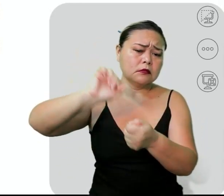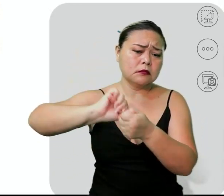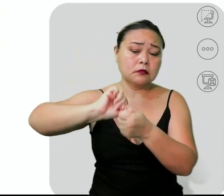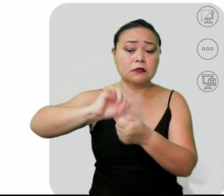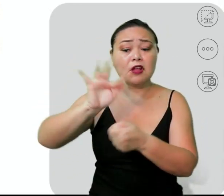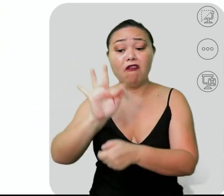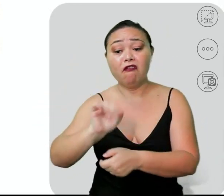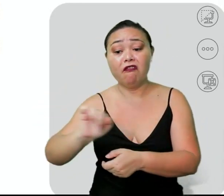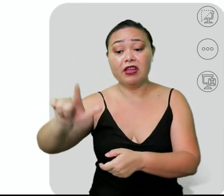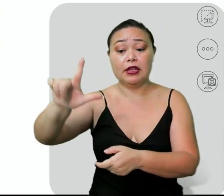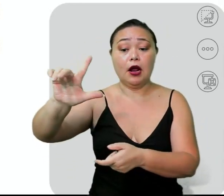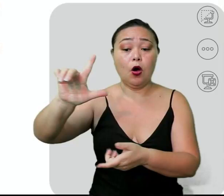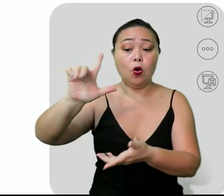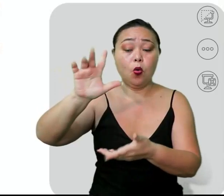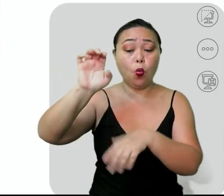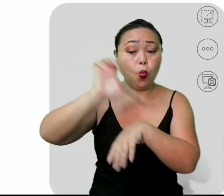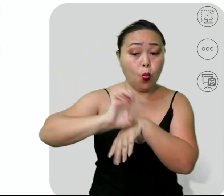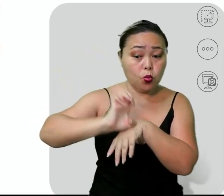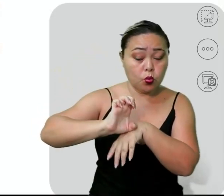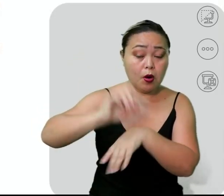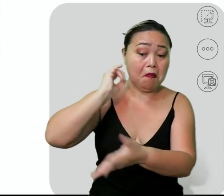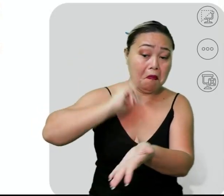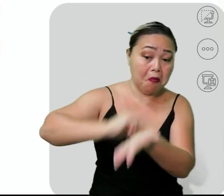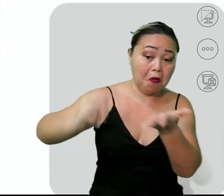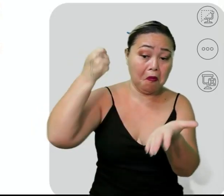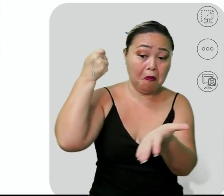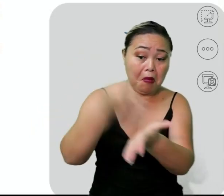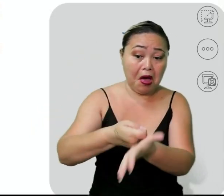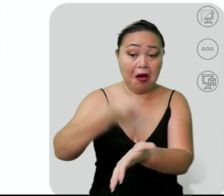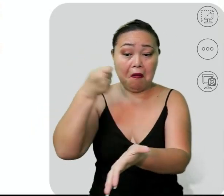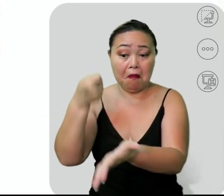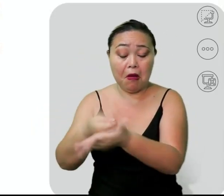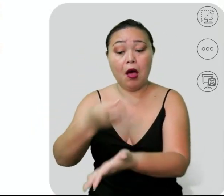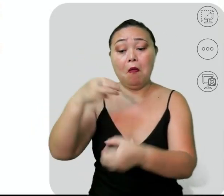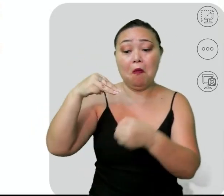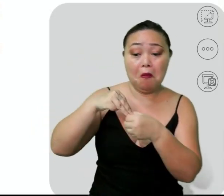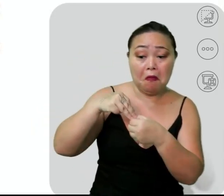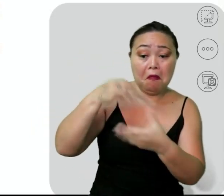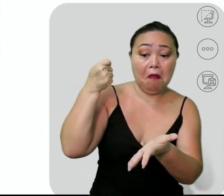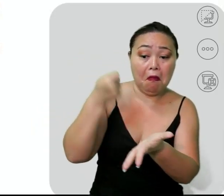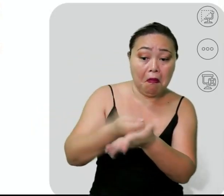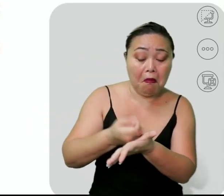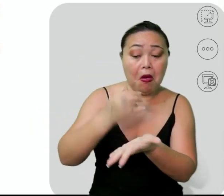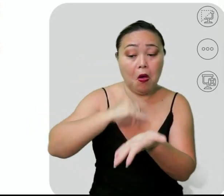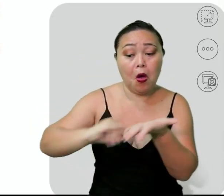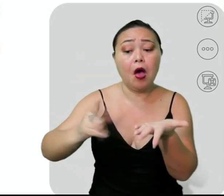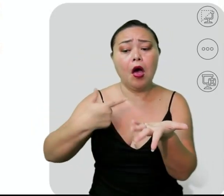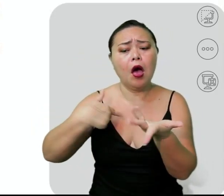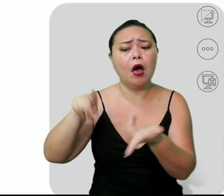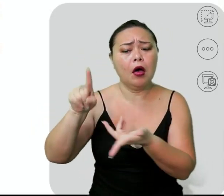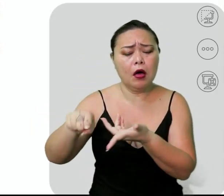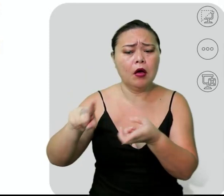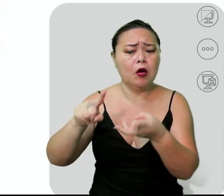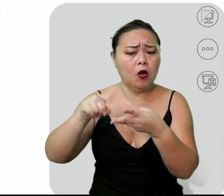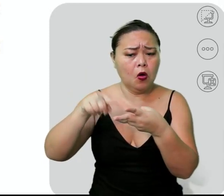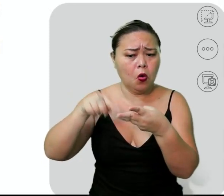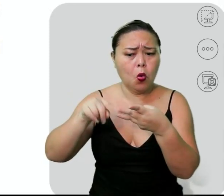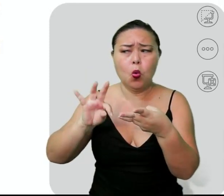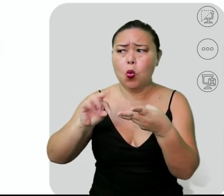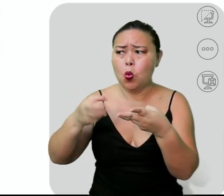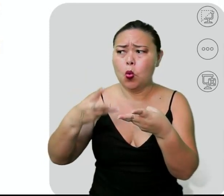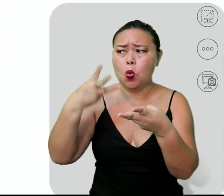imposto federal, estadual e municipal. Se não me falha a memória, nós